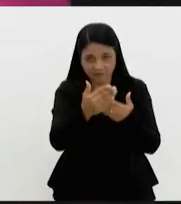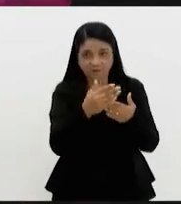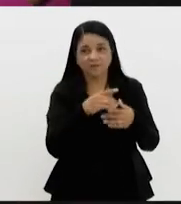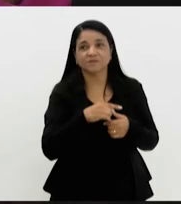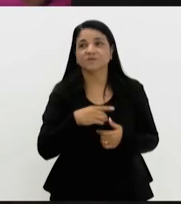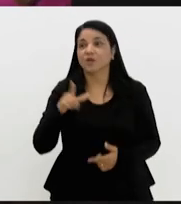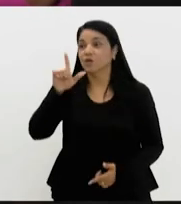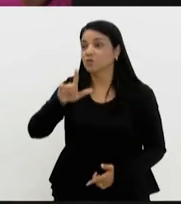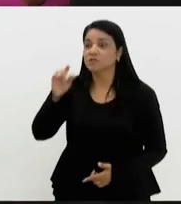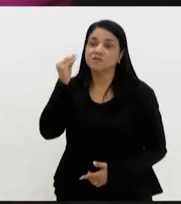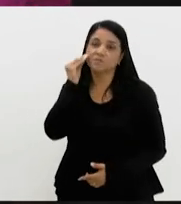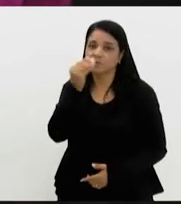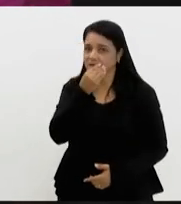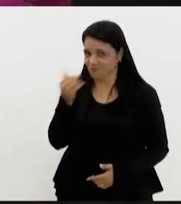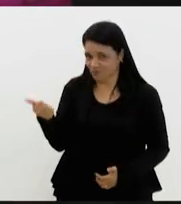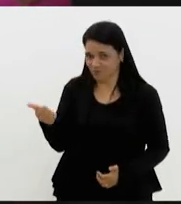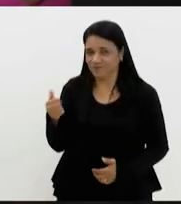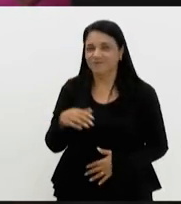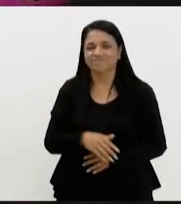mandando um beijo.